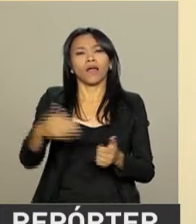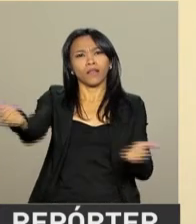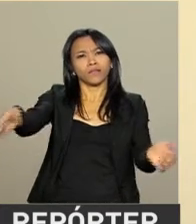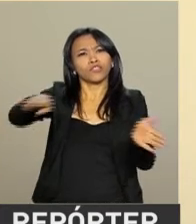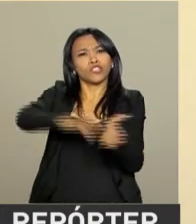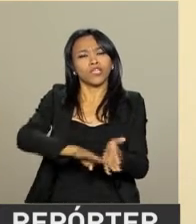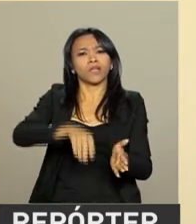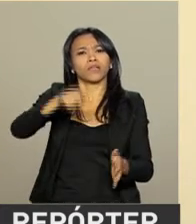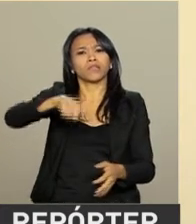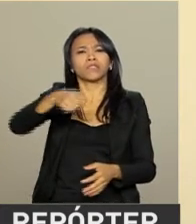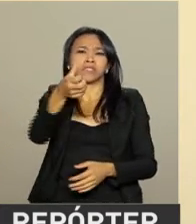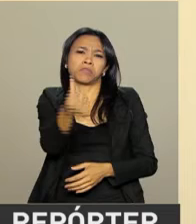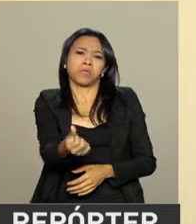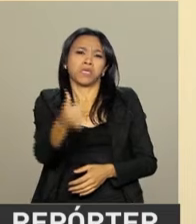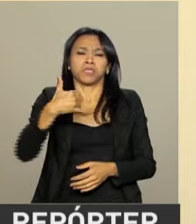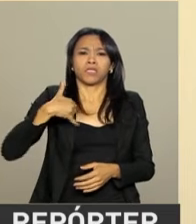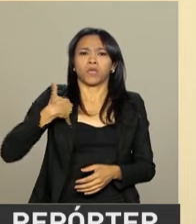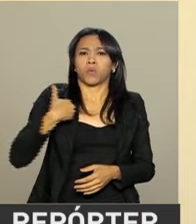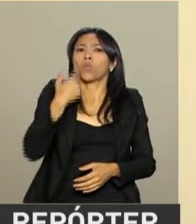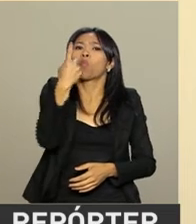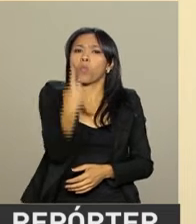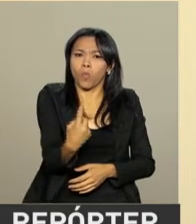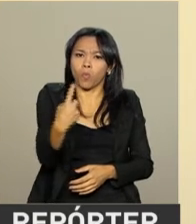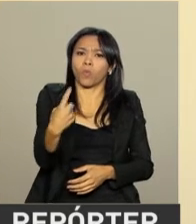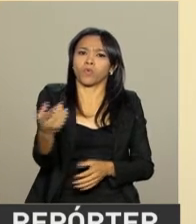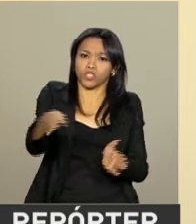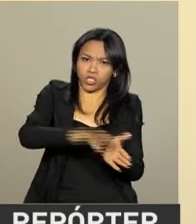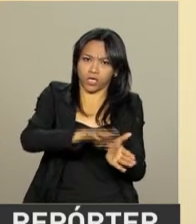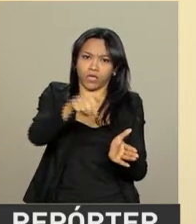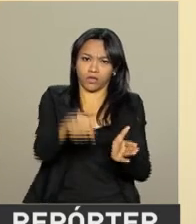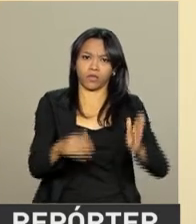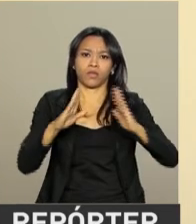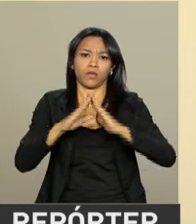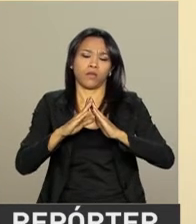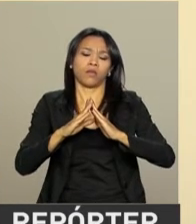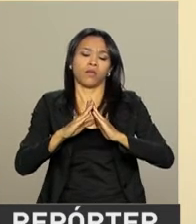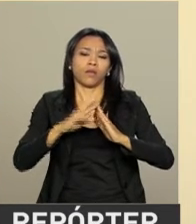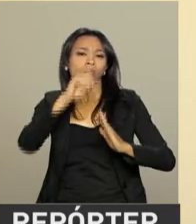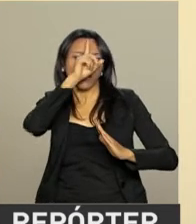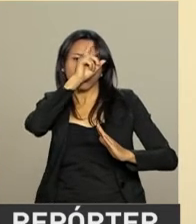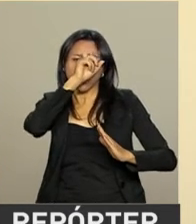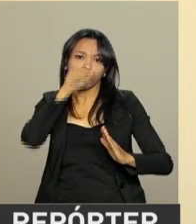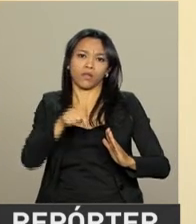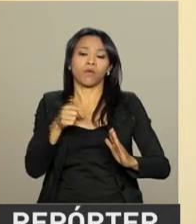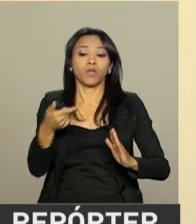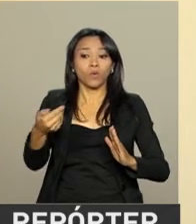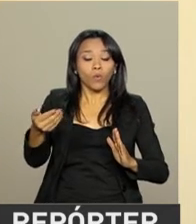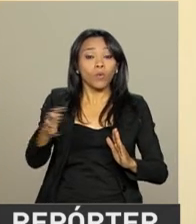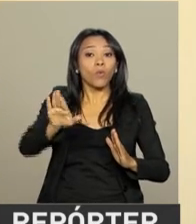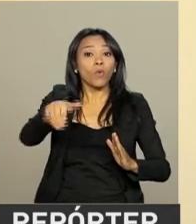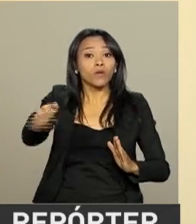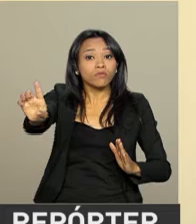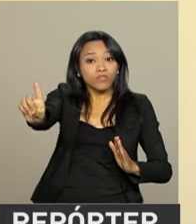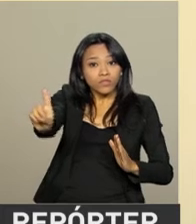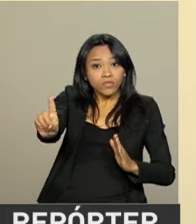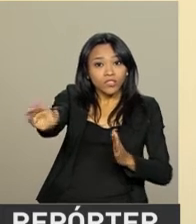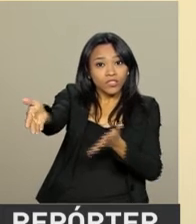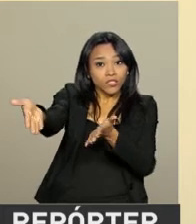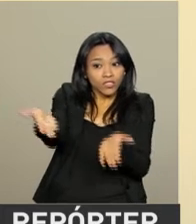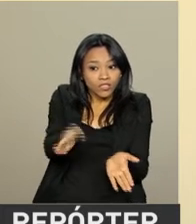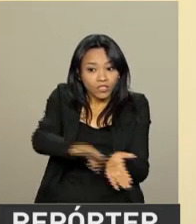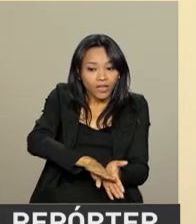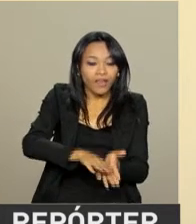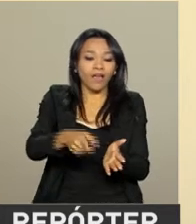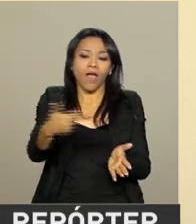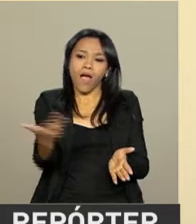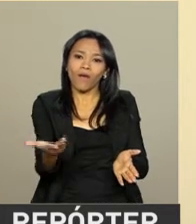de 6 meses a 1 ano de idade, né, por uma série de questões. E logo que elas chegam, elas são colocadas numa